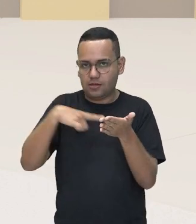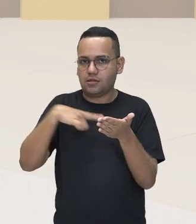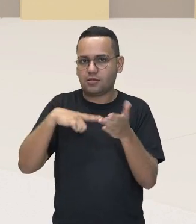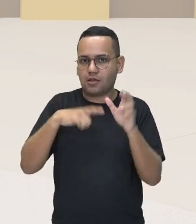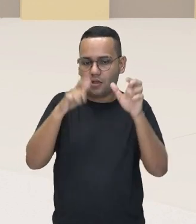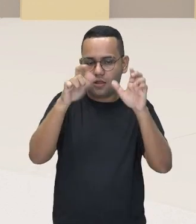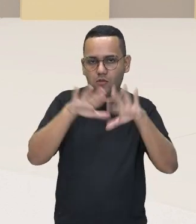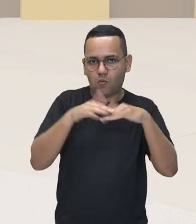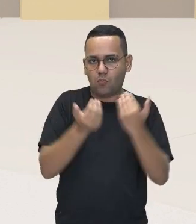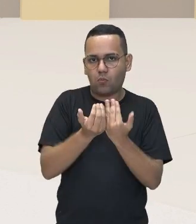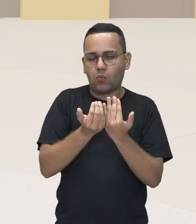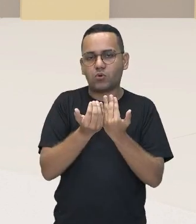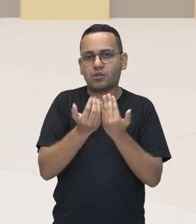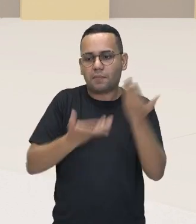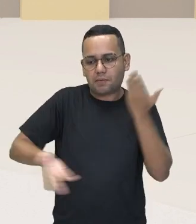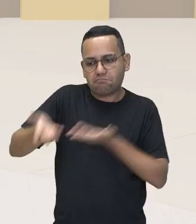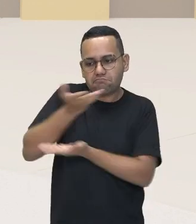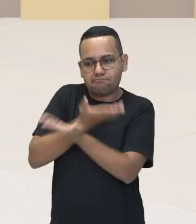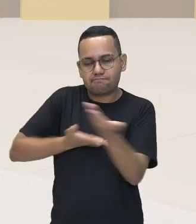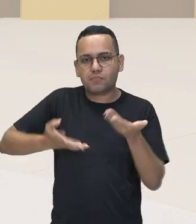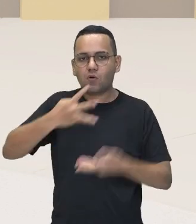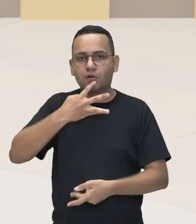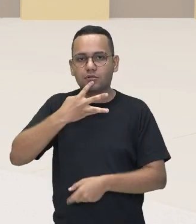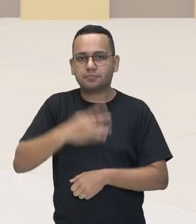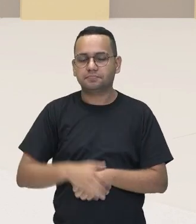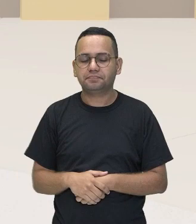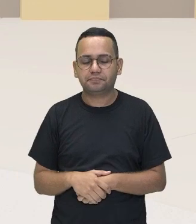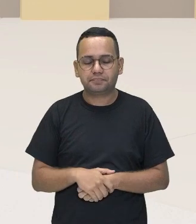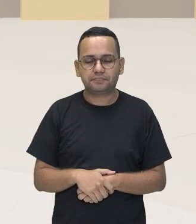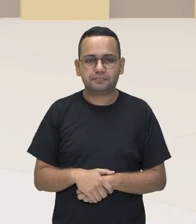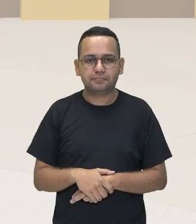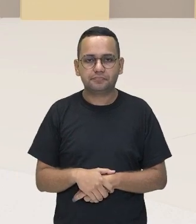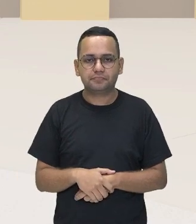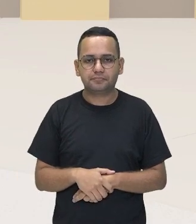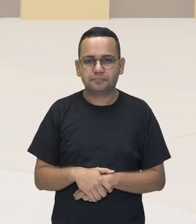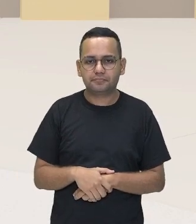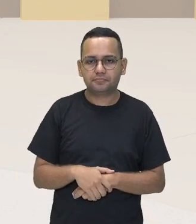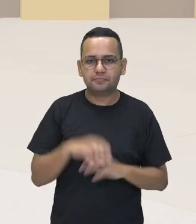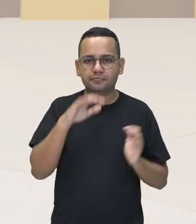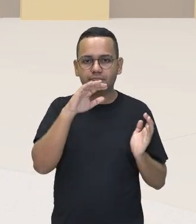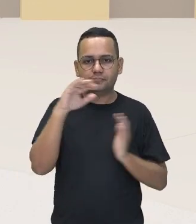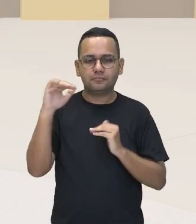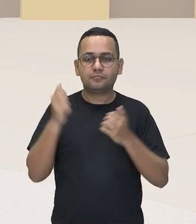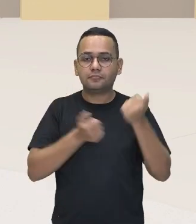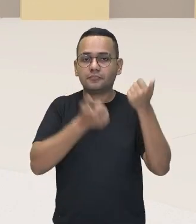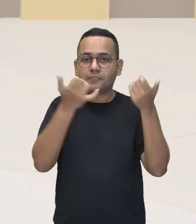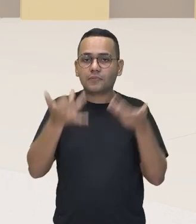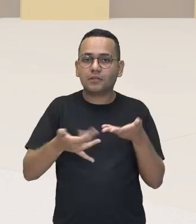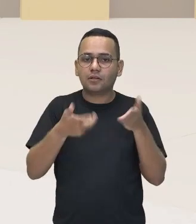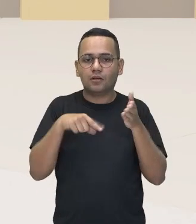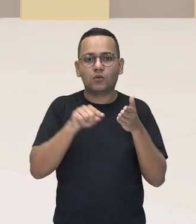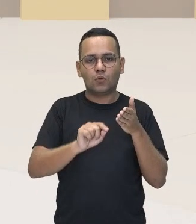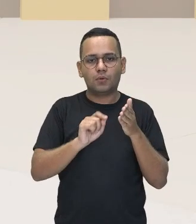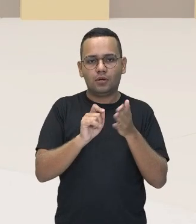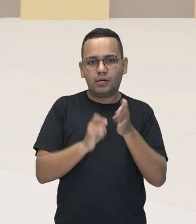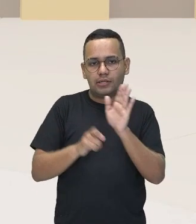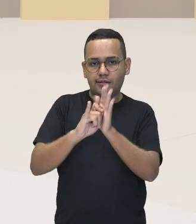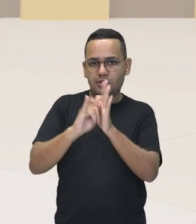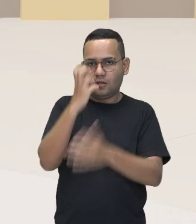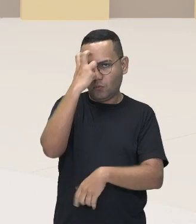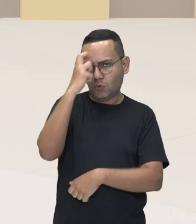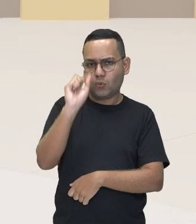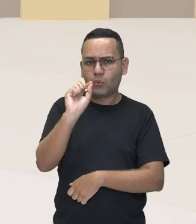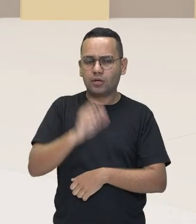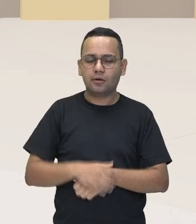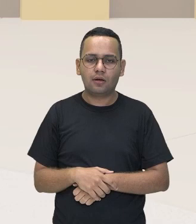só, vamos falar agora um pouco sobre o que é, então, essa nossa identidade cultural. Acompanhe aqui